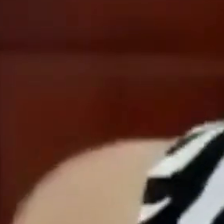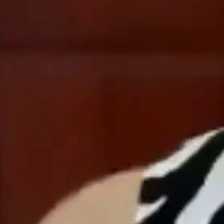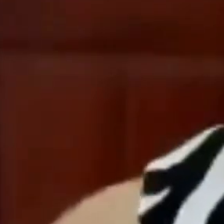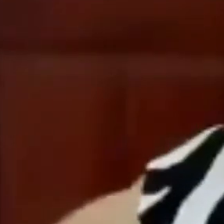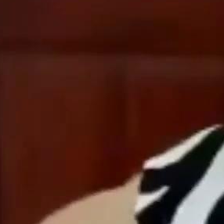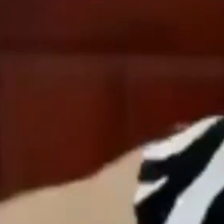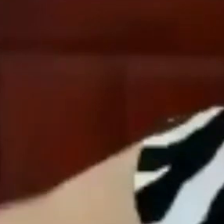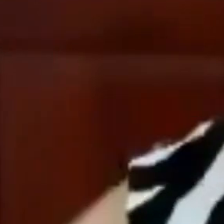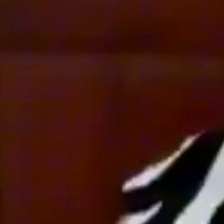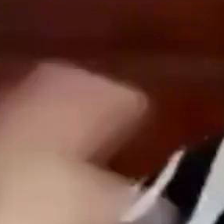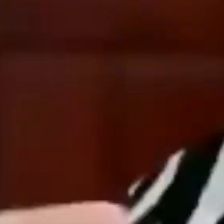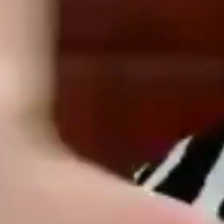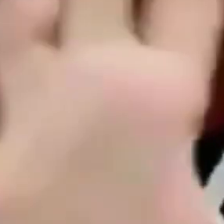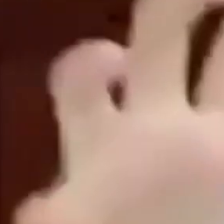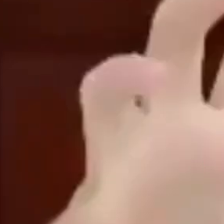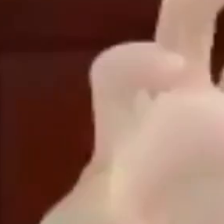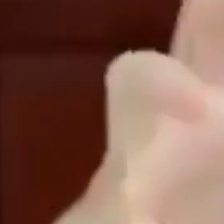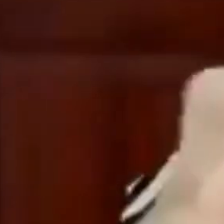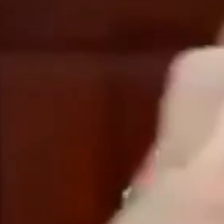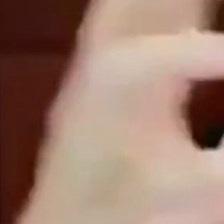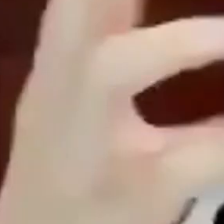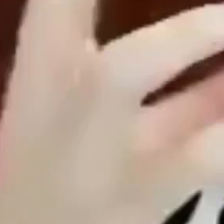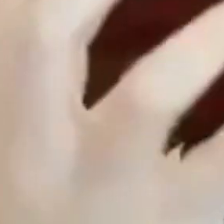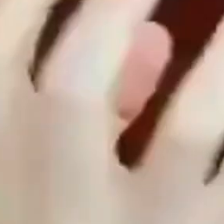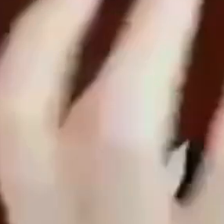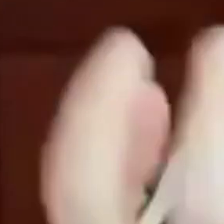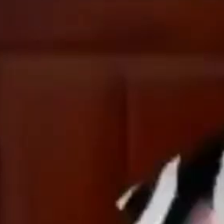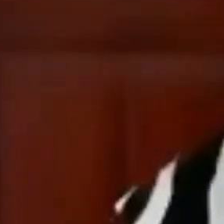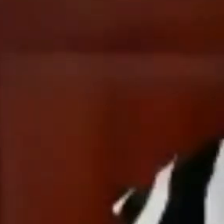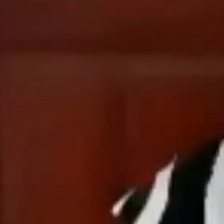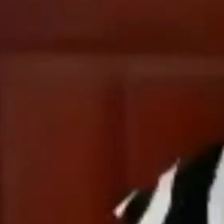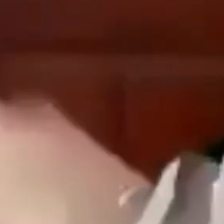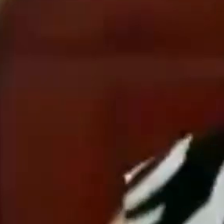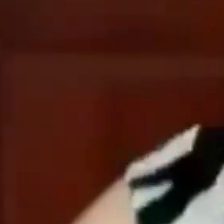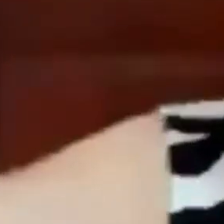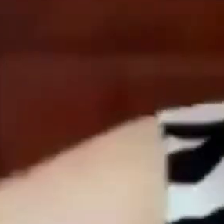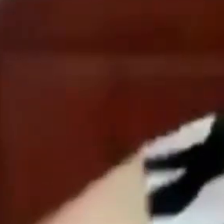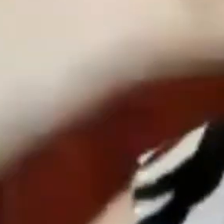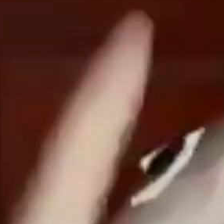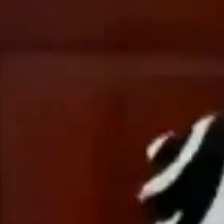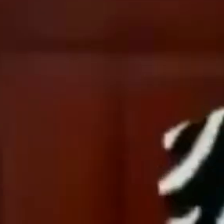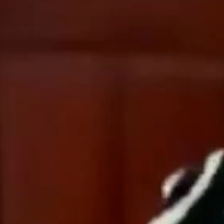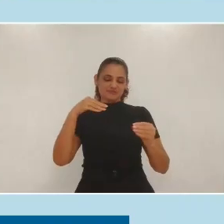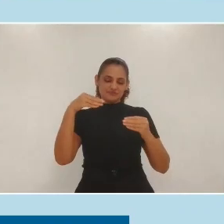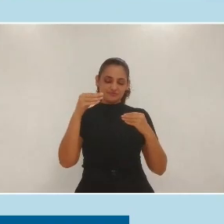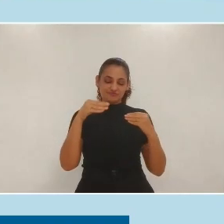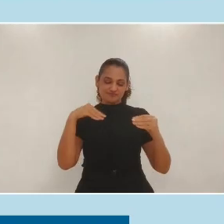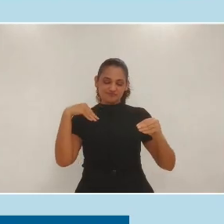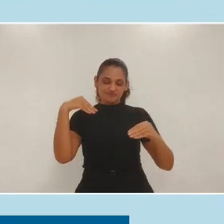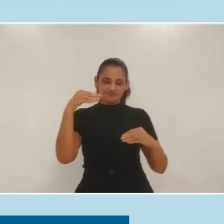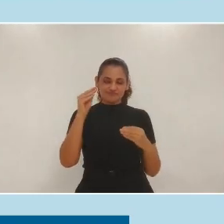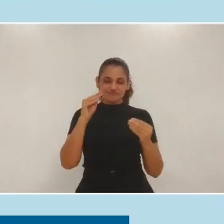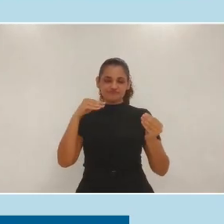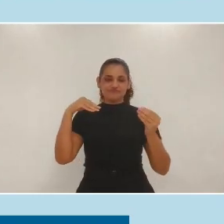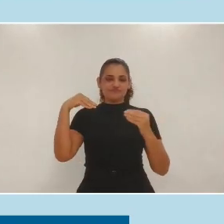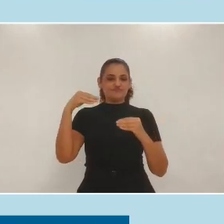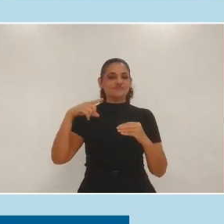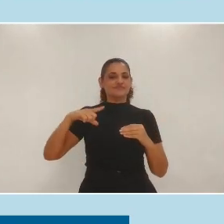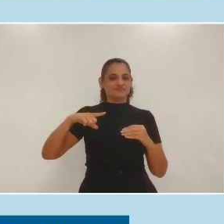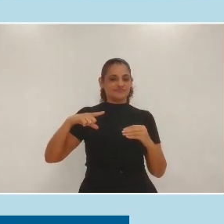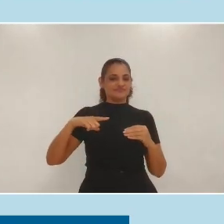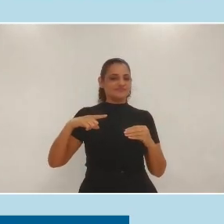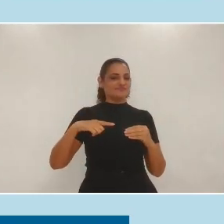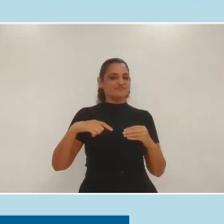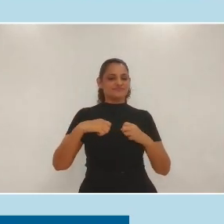de costa. Então, a parte hipermóvel vai afetar várias articulações do